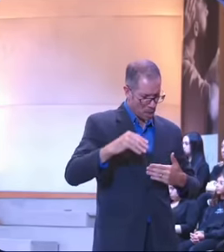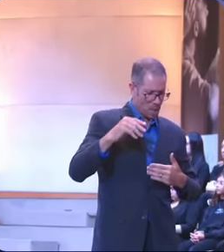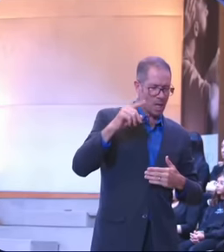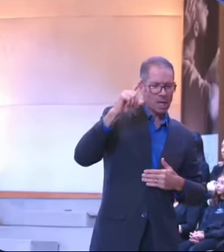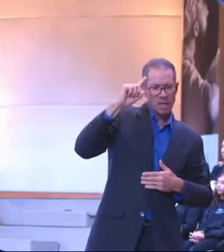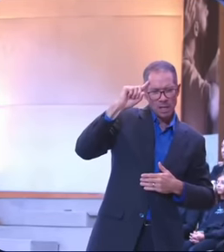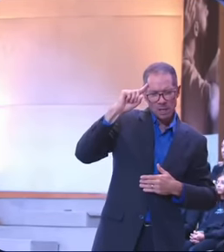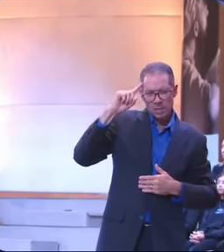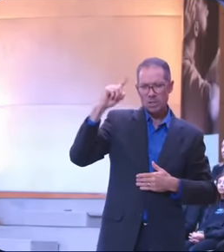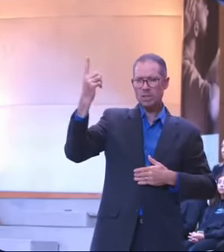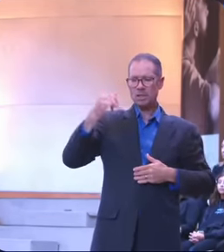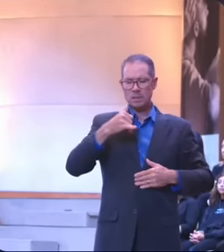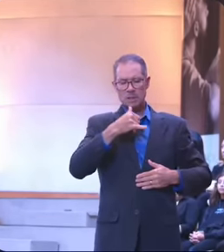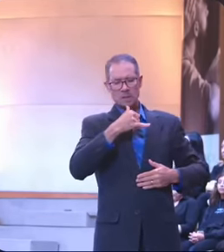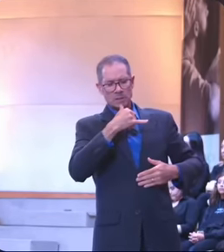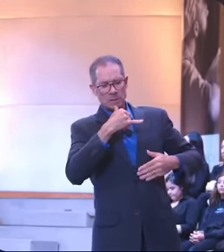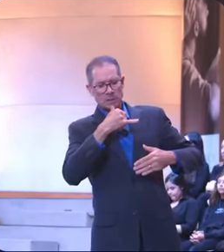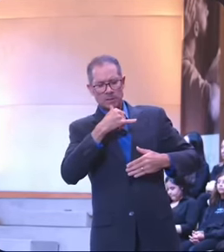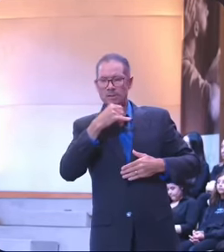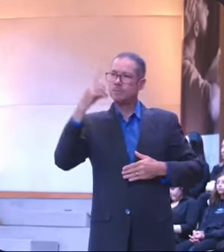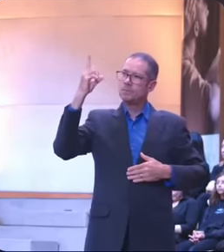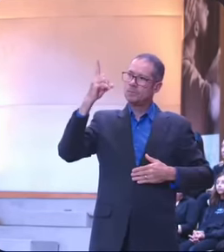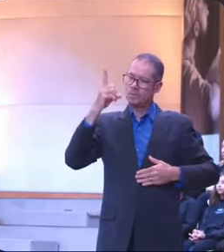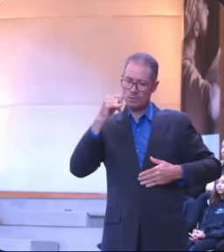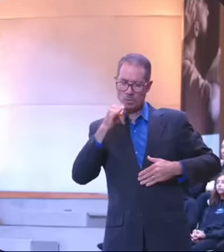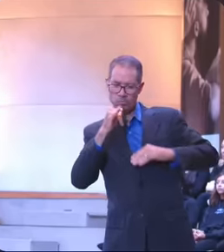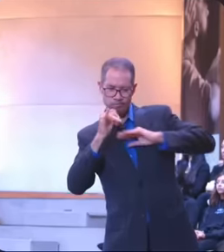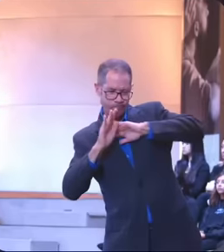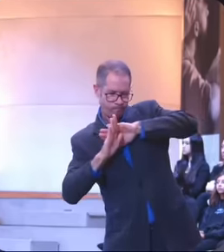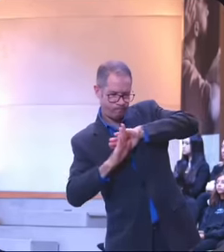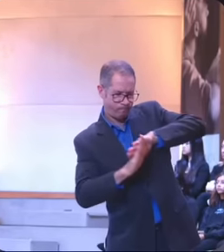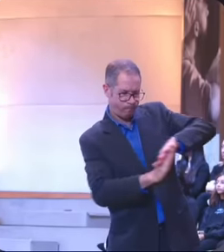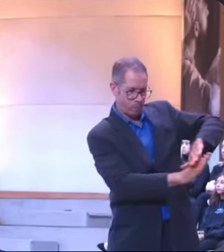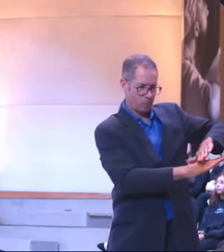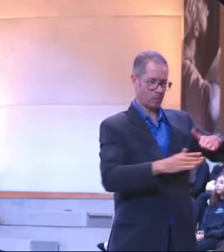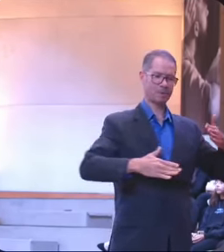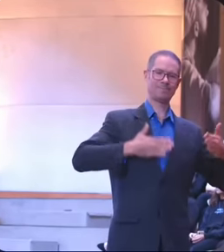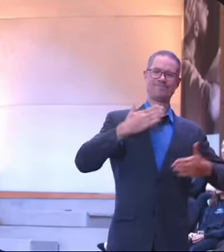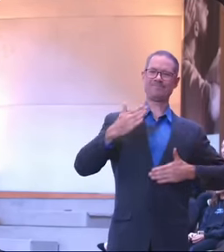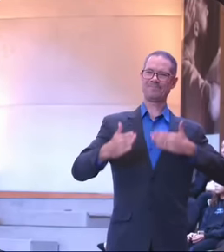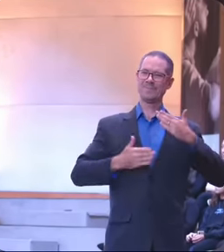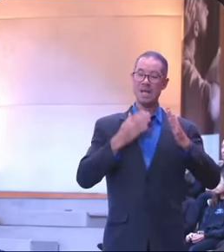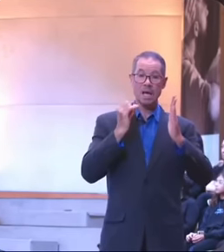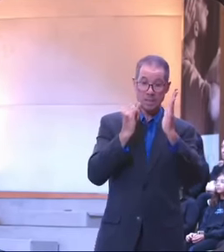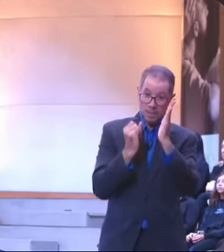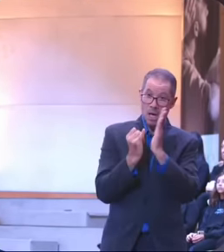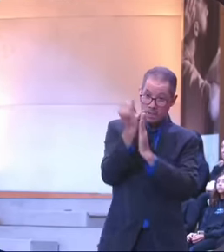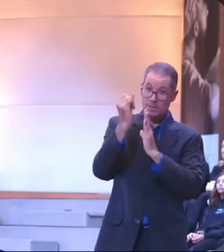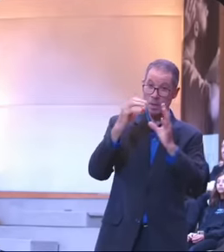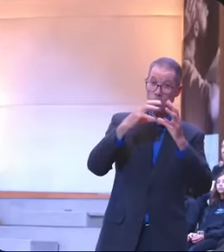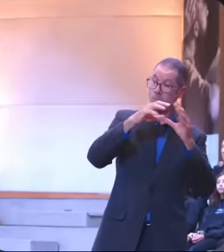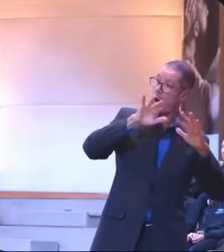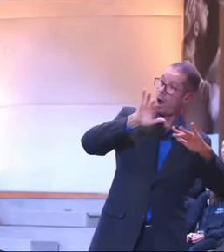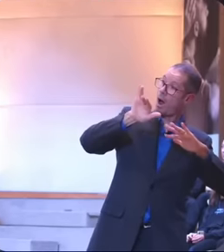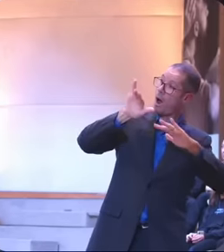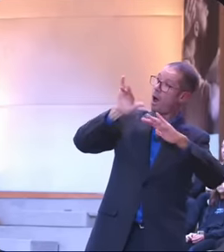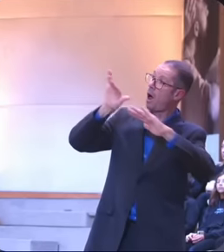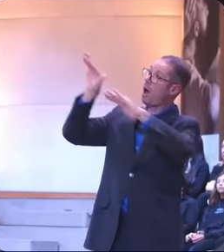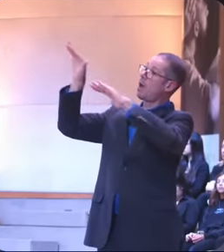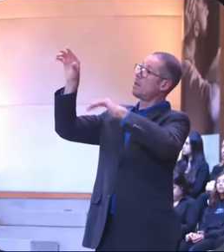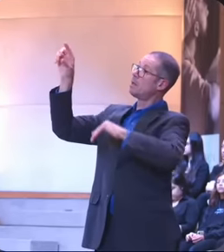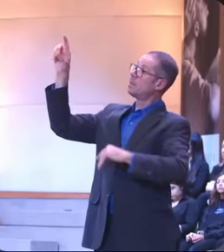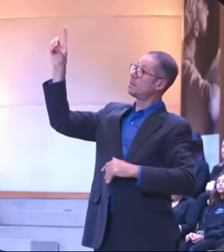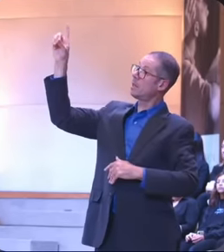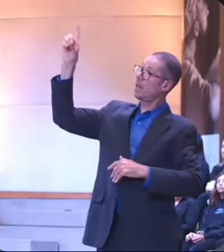naquele dia aquela tristeza foi embora, porque Deus ouviu a intercessão de todo esse povo. Há uma rede